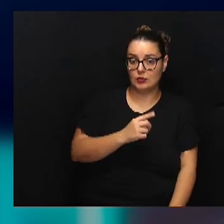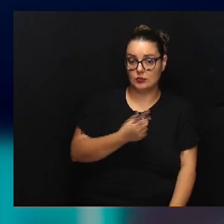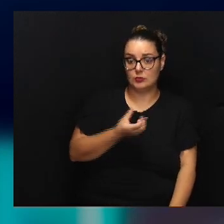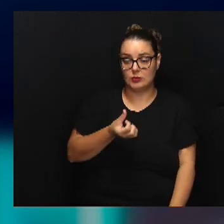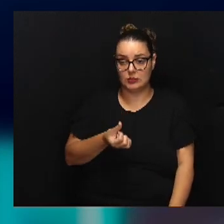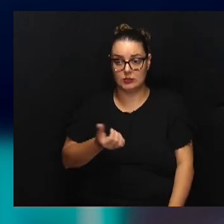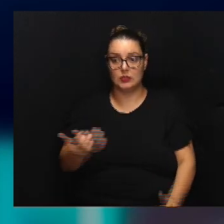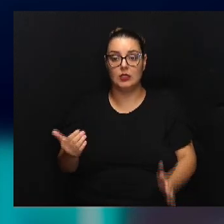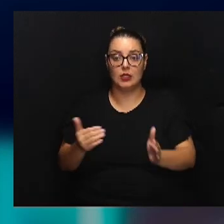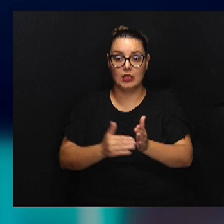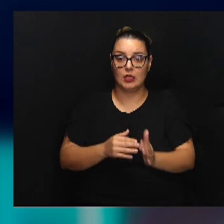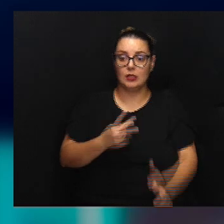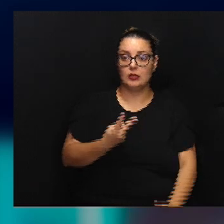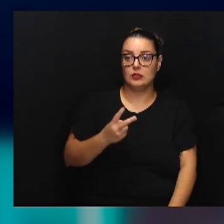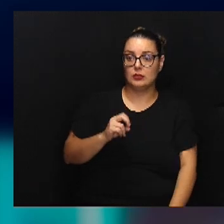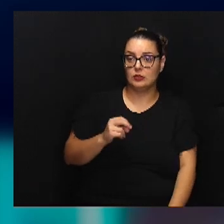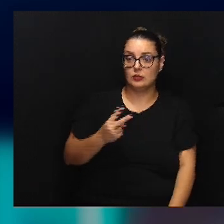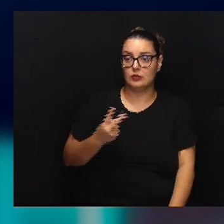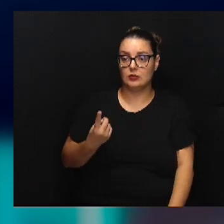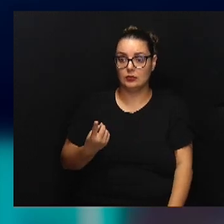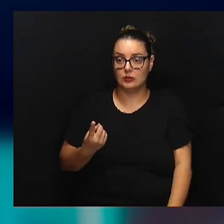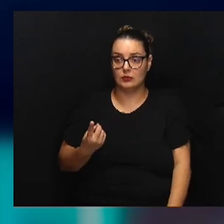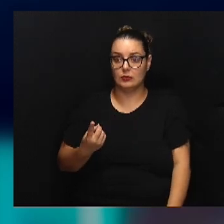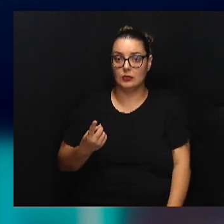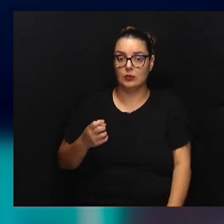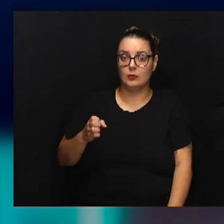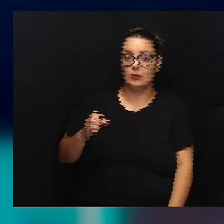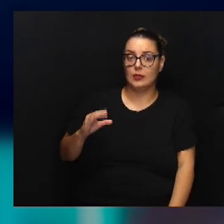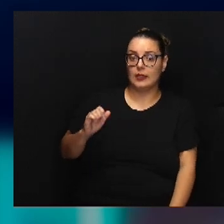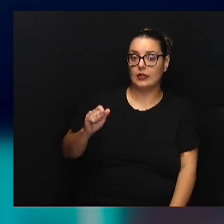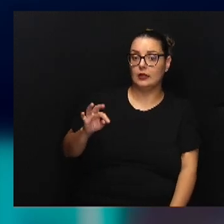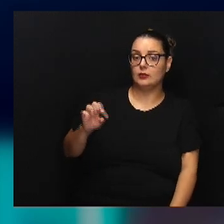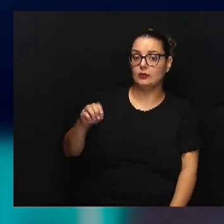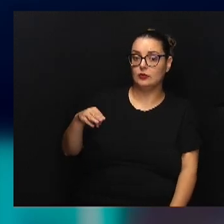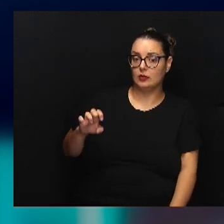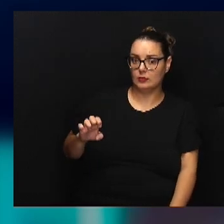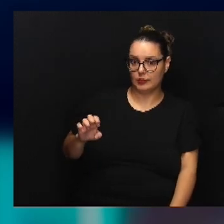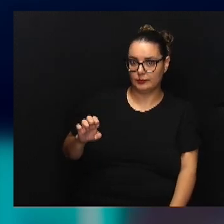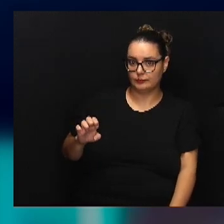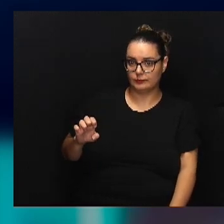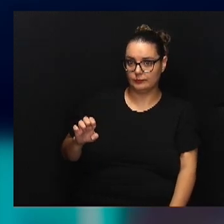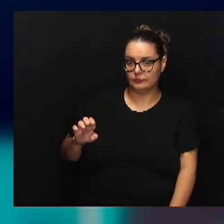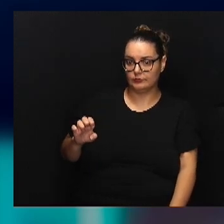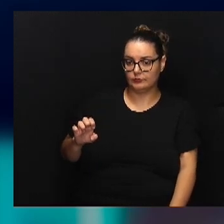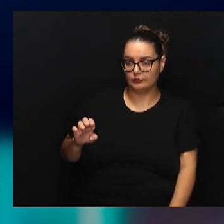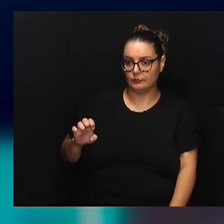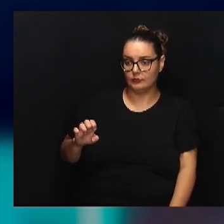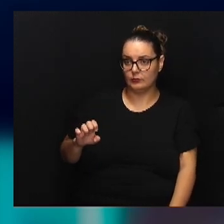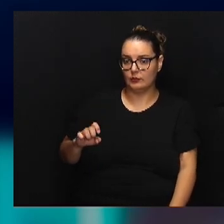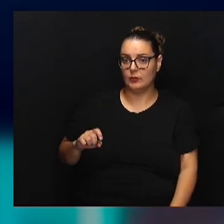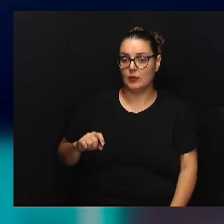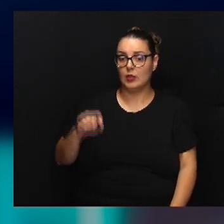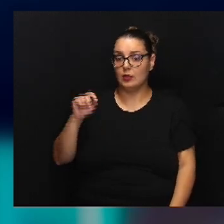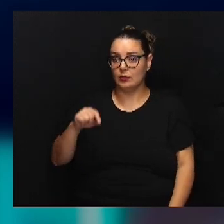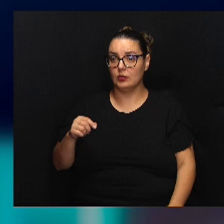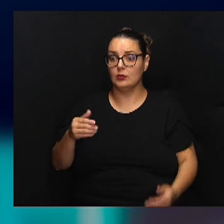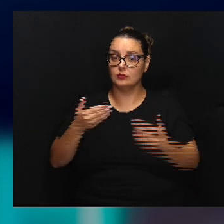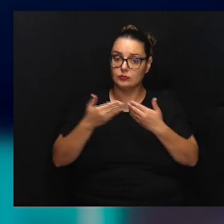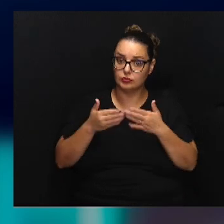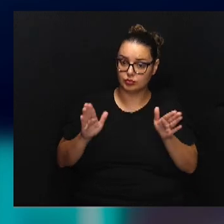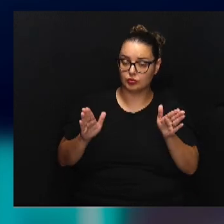2016 e 2021 houve uma hecatombe. E aí, esse fosso que se abriu